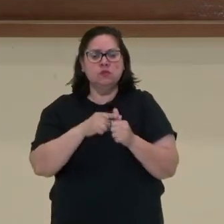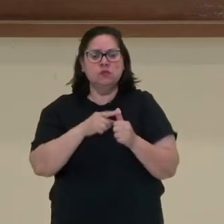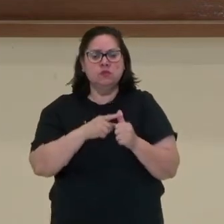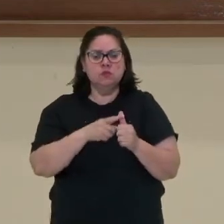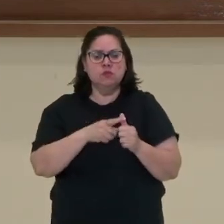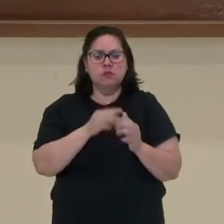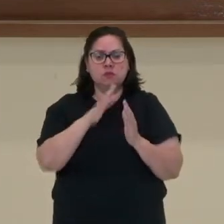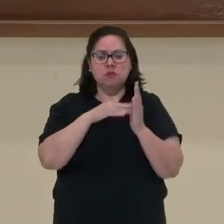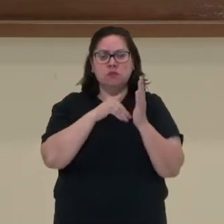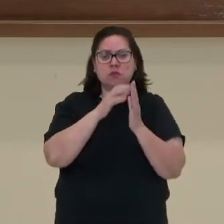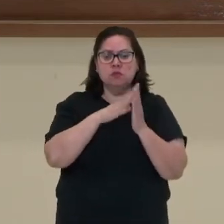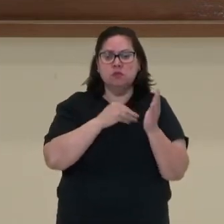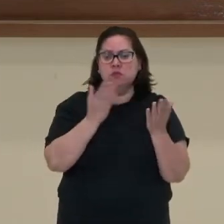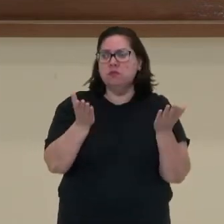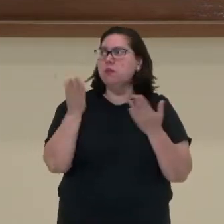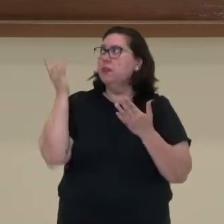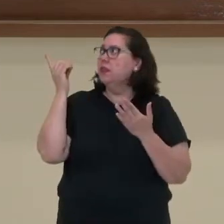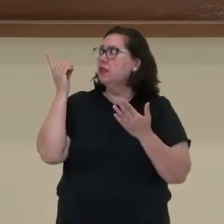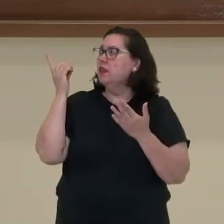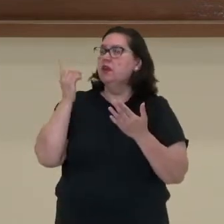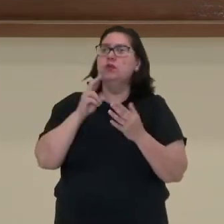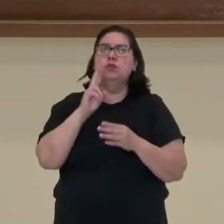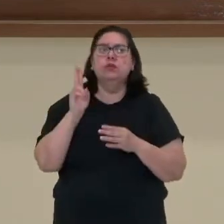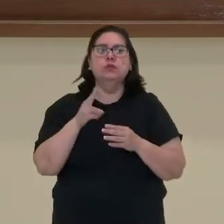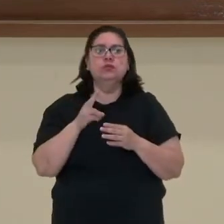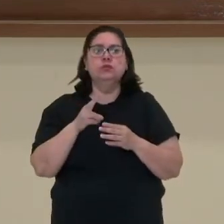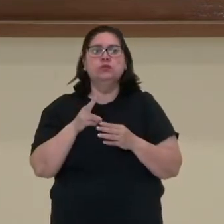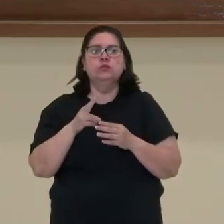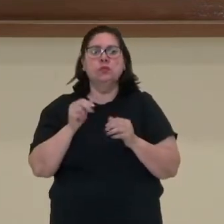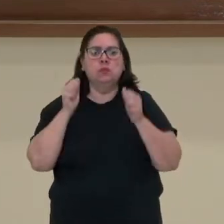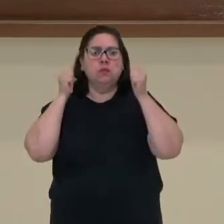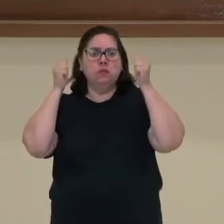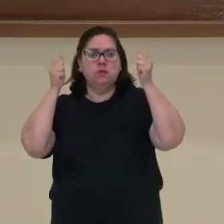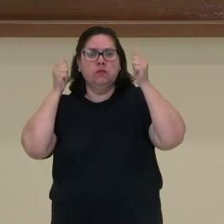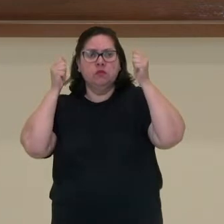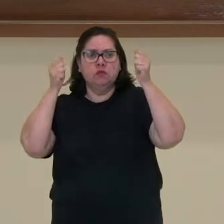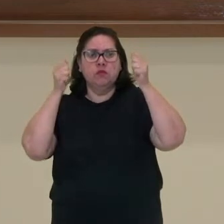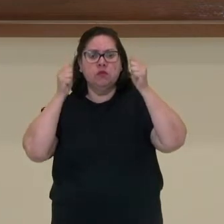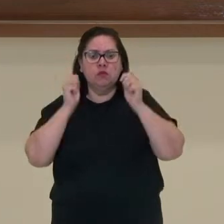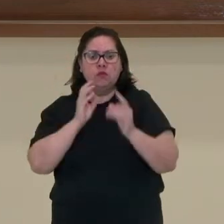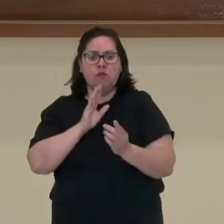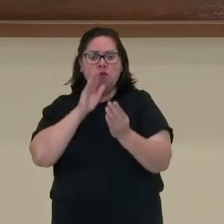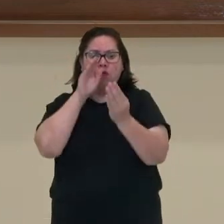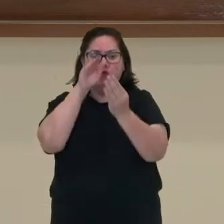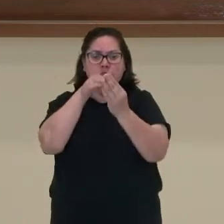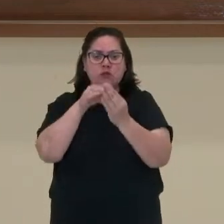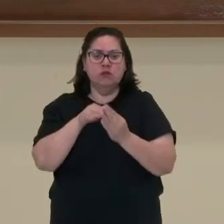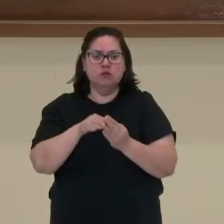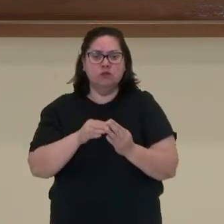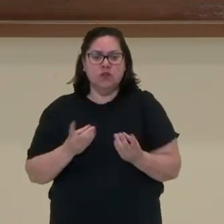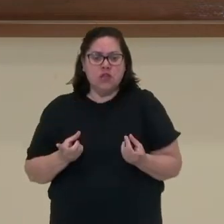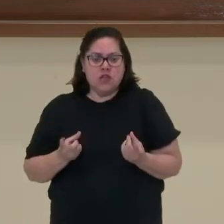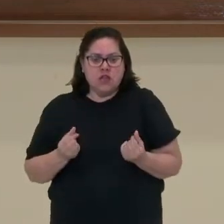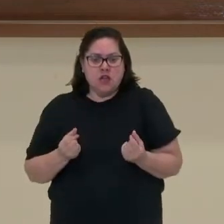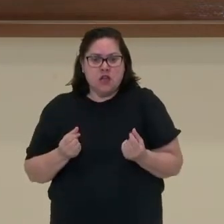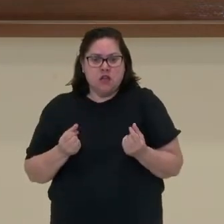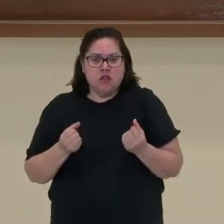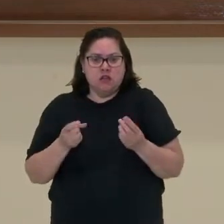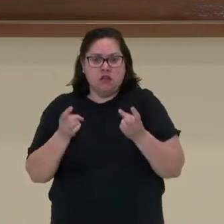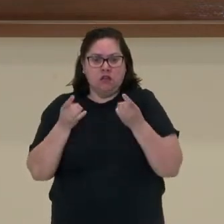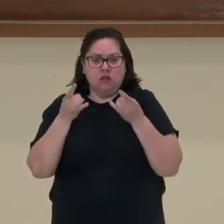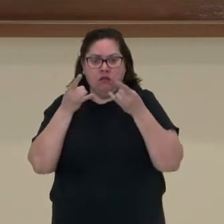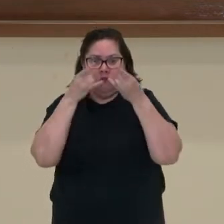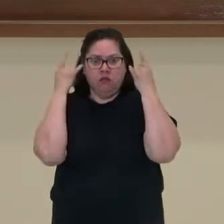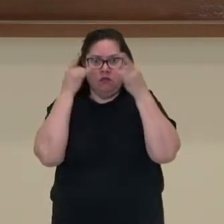obra dele é uma obra que ele usa muita questão de protesto. Então, o foco dele é ganância. O que que é ganância? É ganância